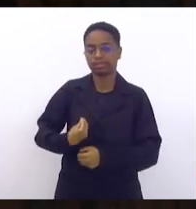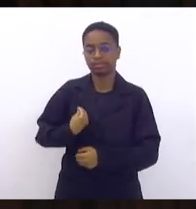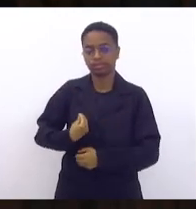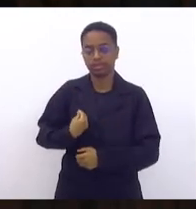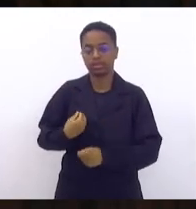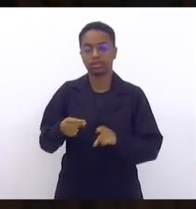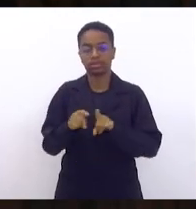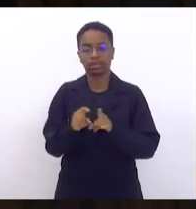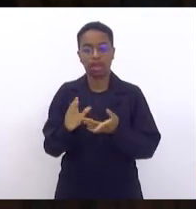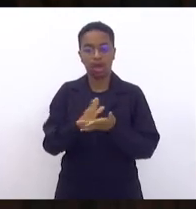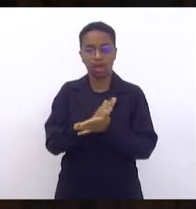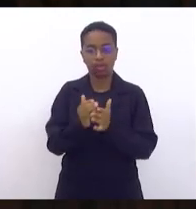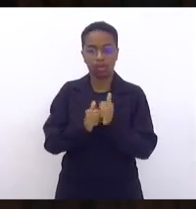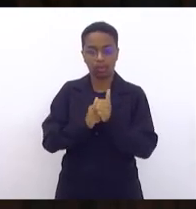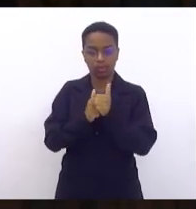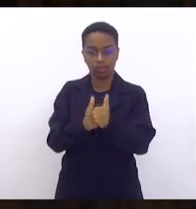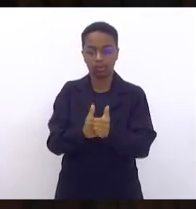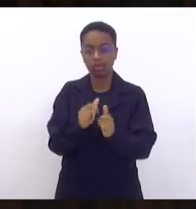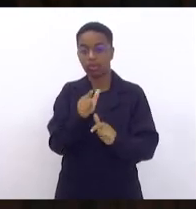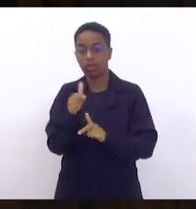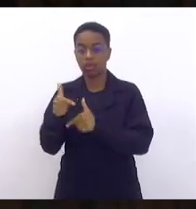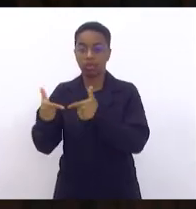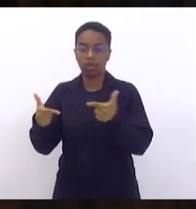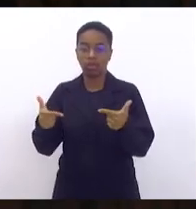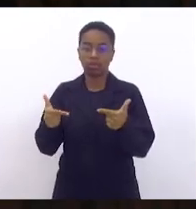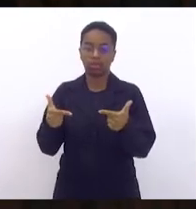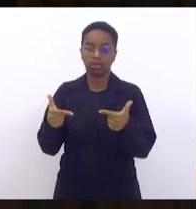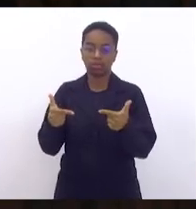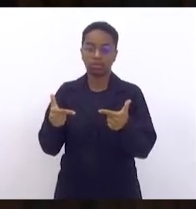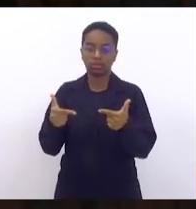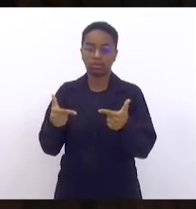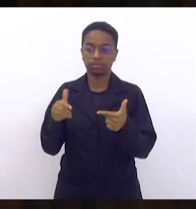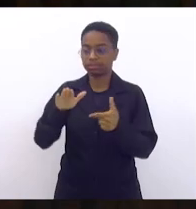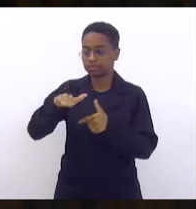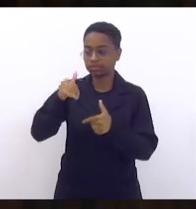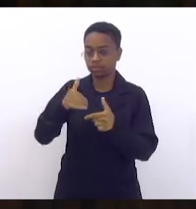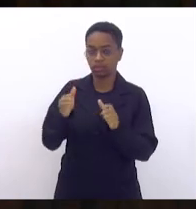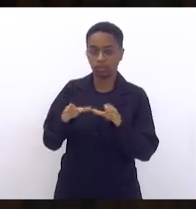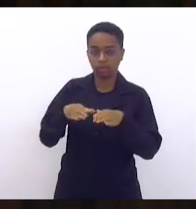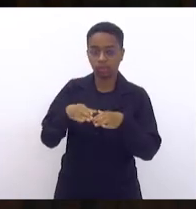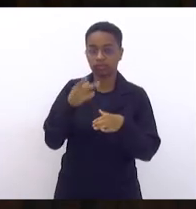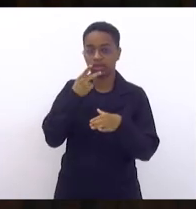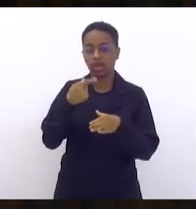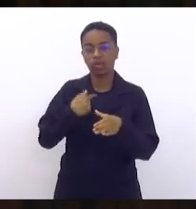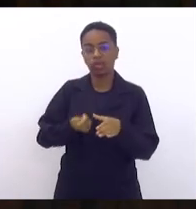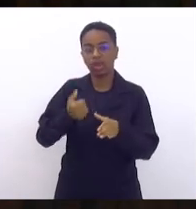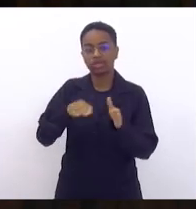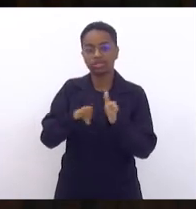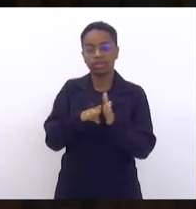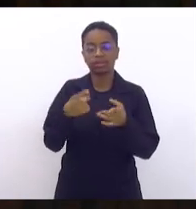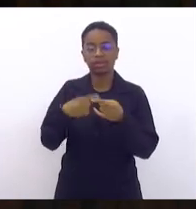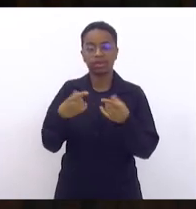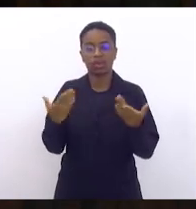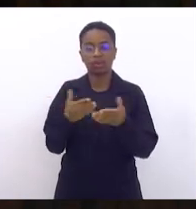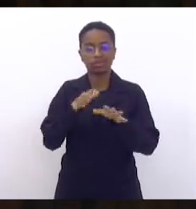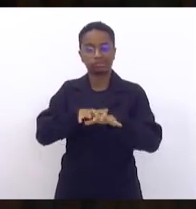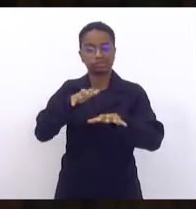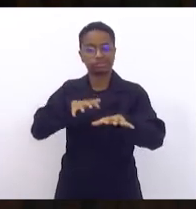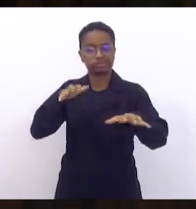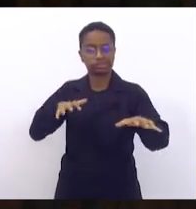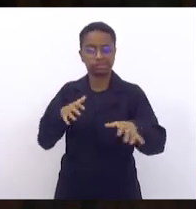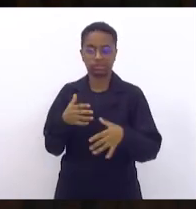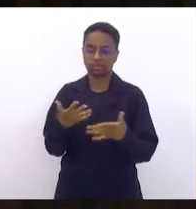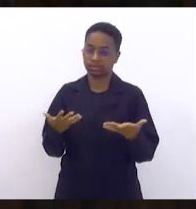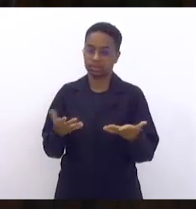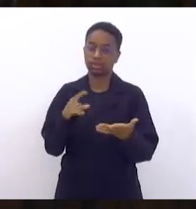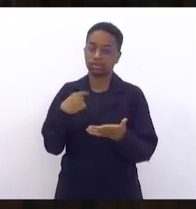alguns estão acompanhando outros me colocaram aqui no grupo te ajudo tô chegando hoje foi um caos do trânsito no estado a